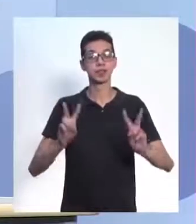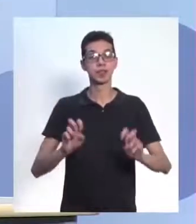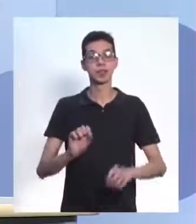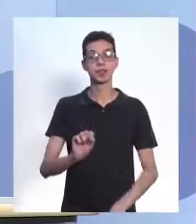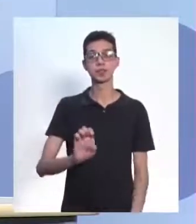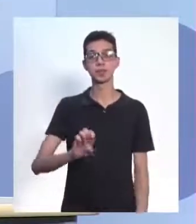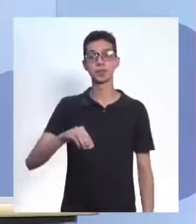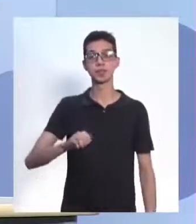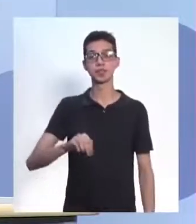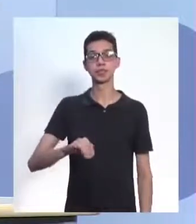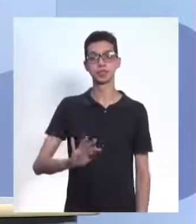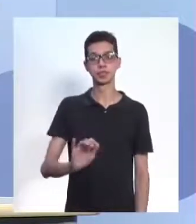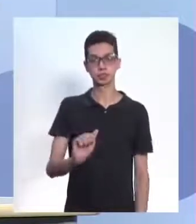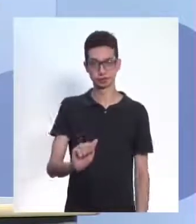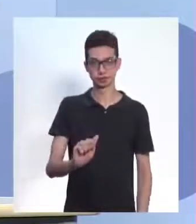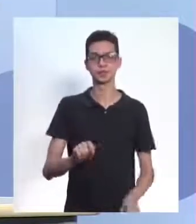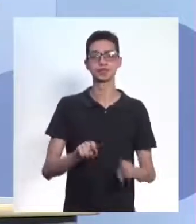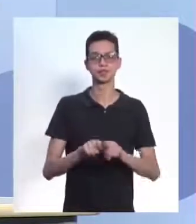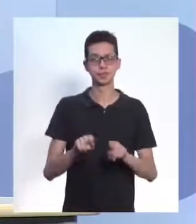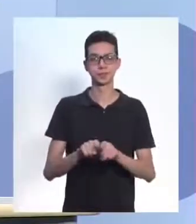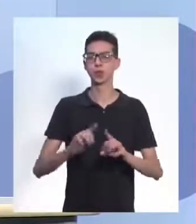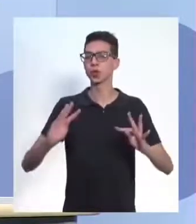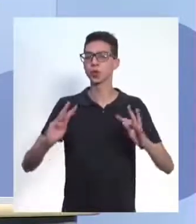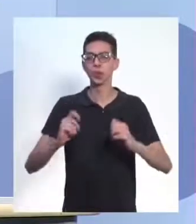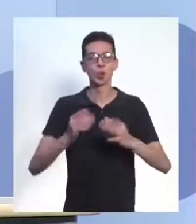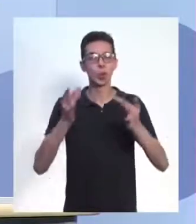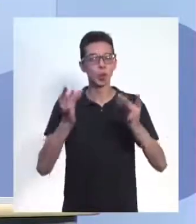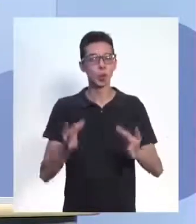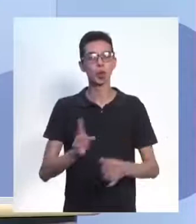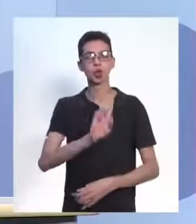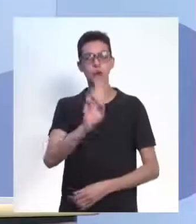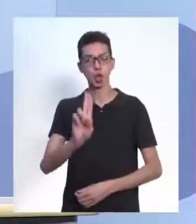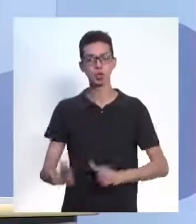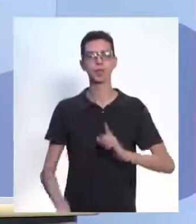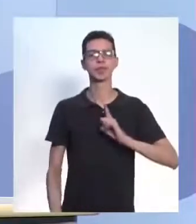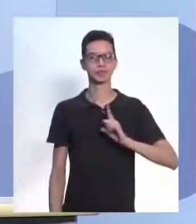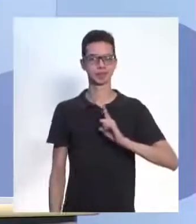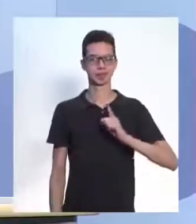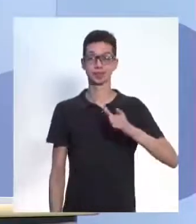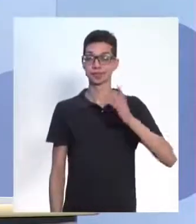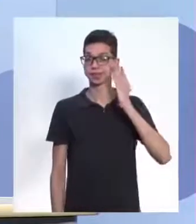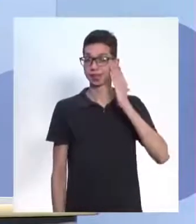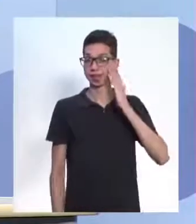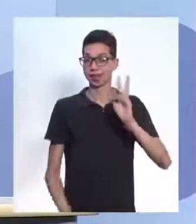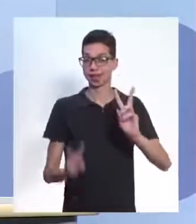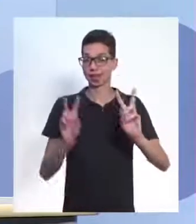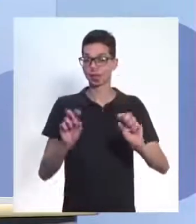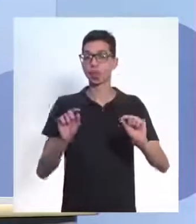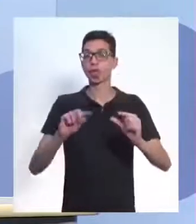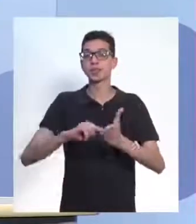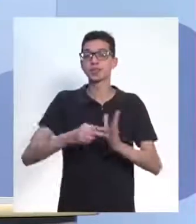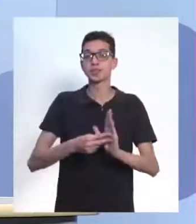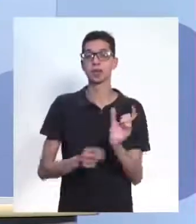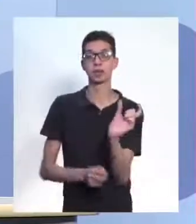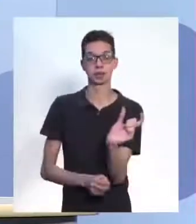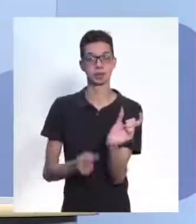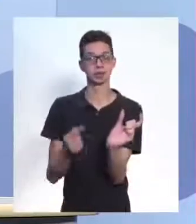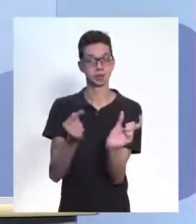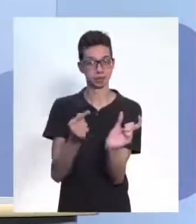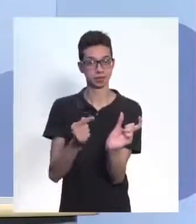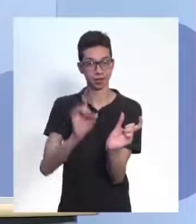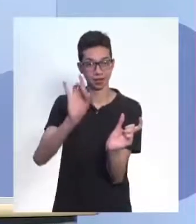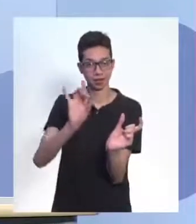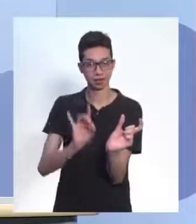e tudo isso foi classificado. A gente tem os nomes de cada classificação semântica, dos significados mesmos que